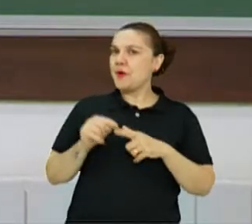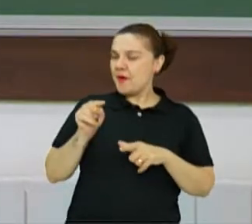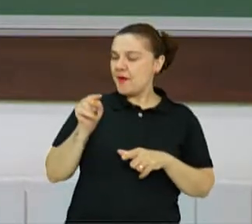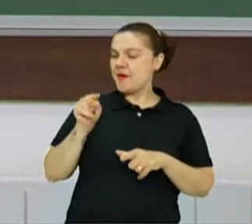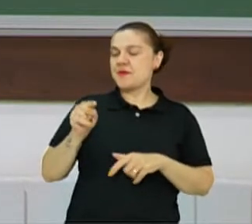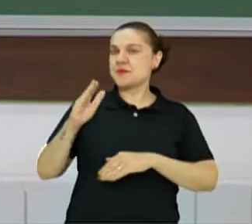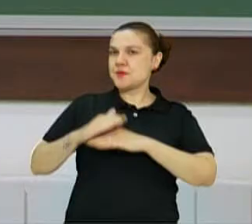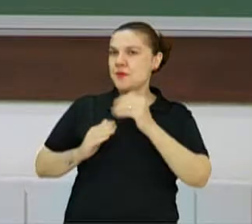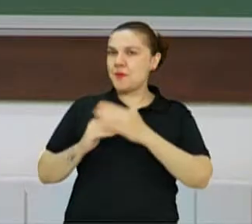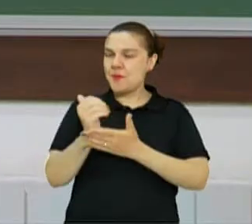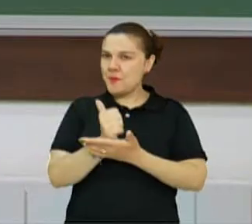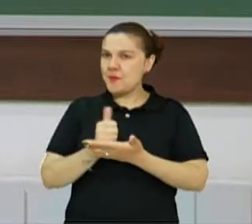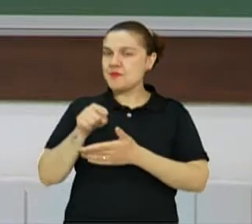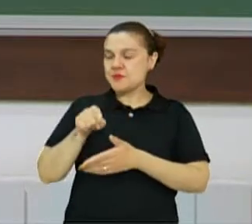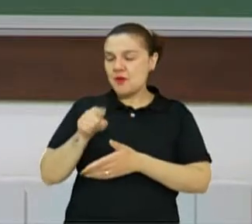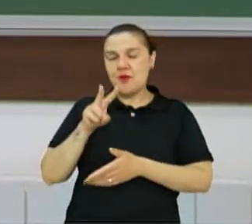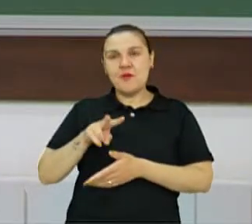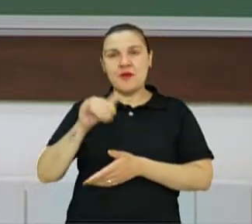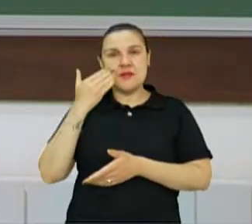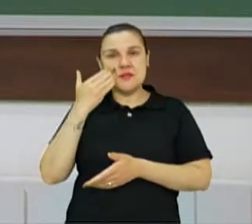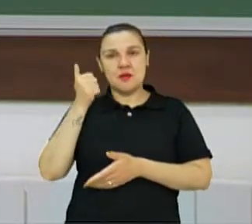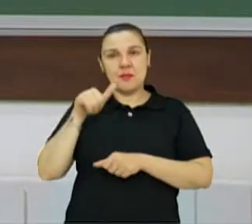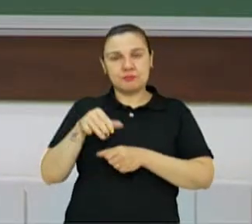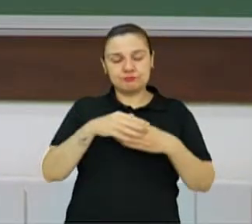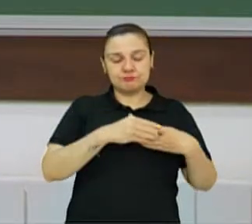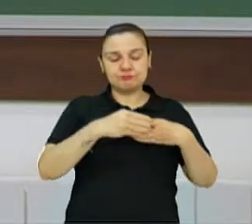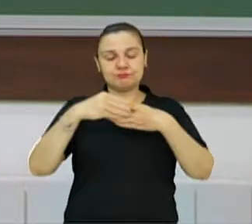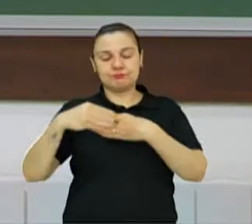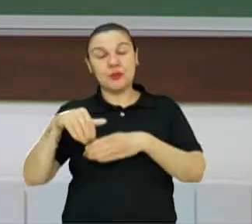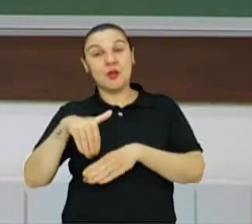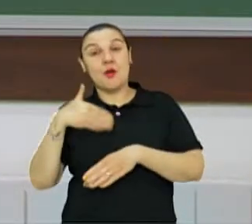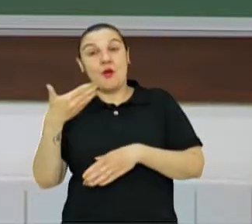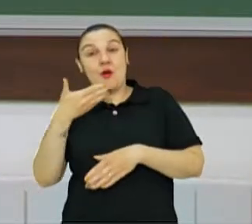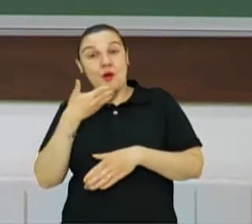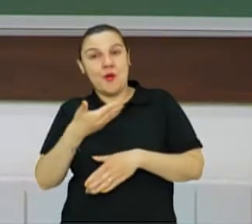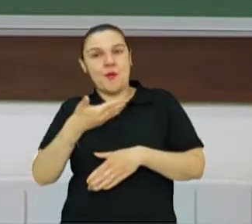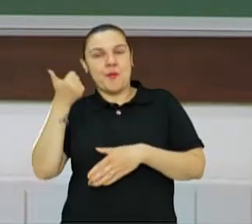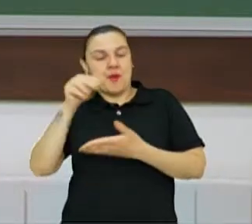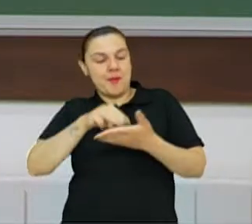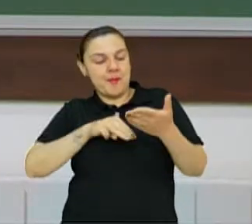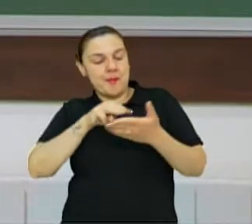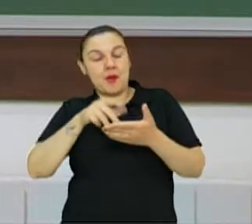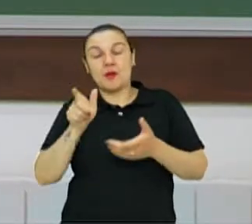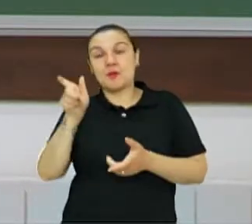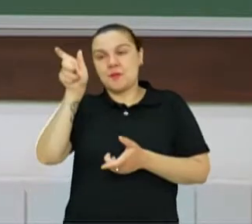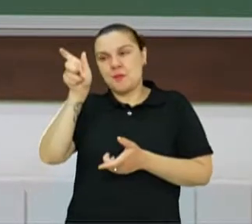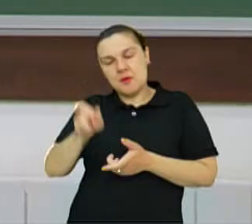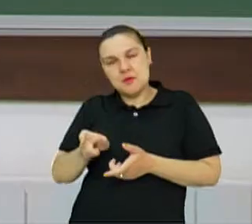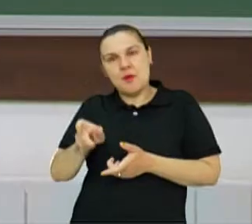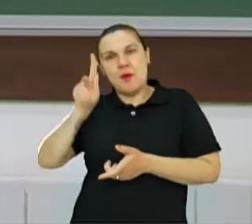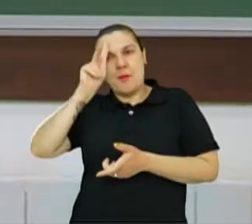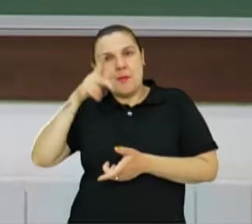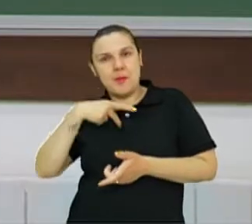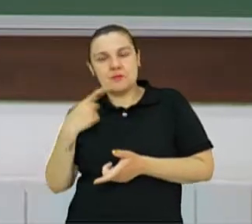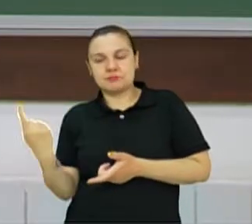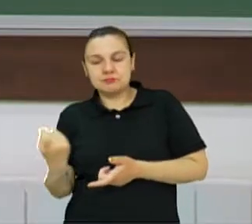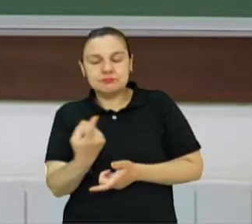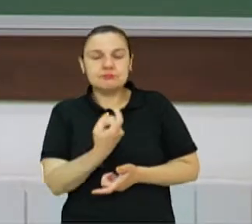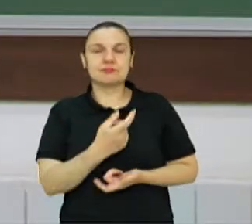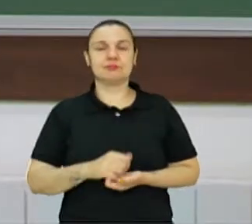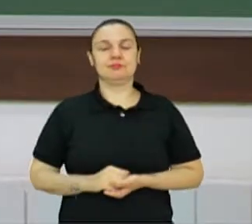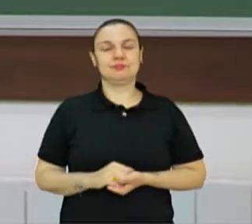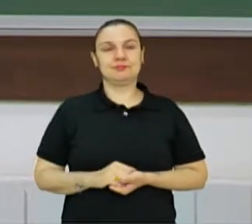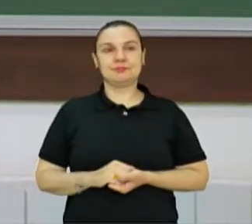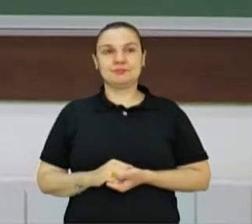este o profissional que vai saber orientar qual o melhor método para aquela pessoa, para as individualidades dela,